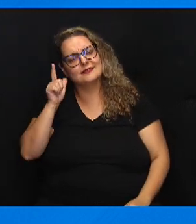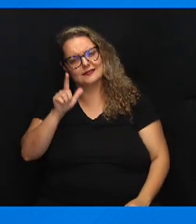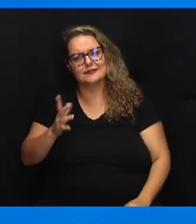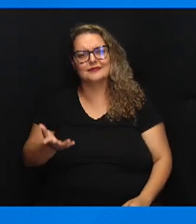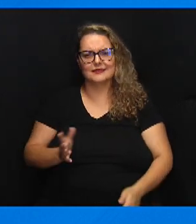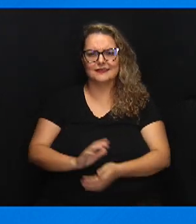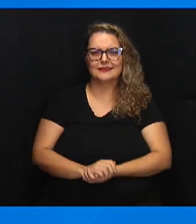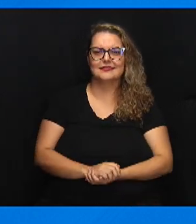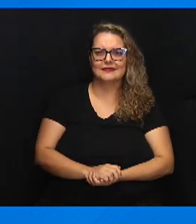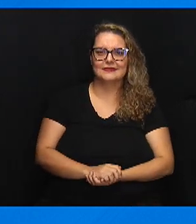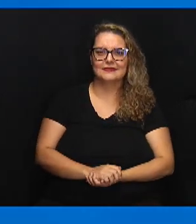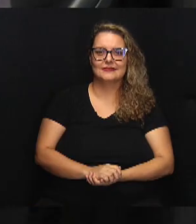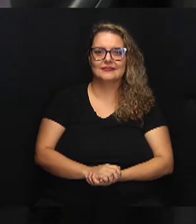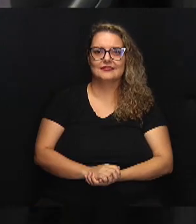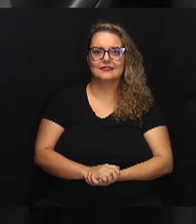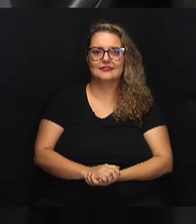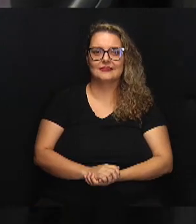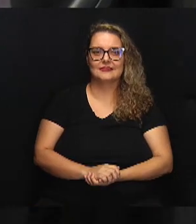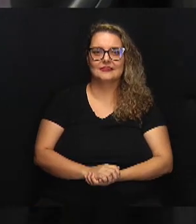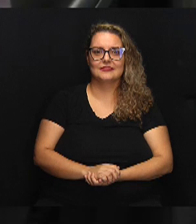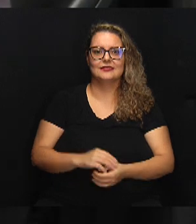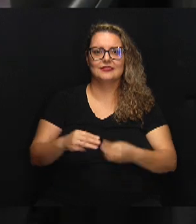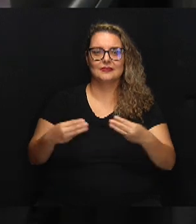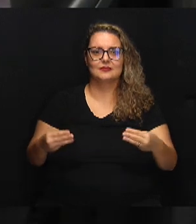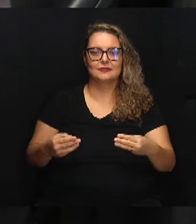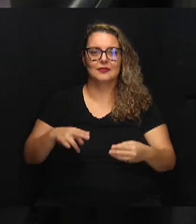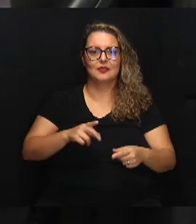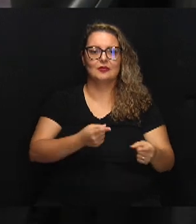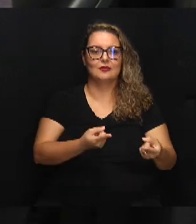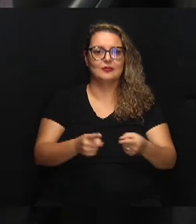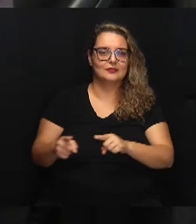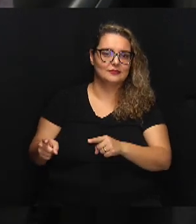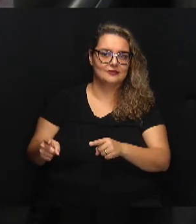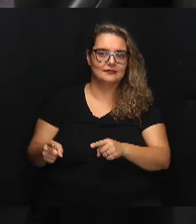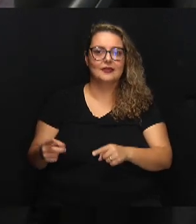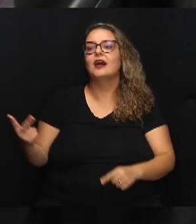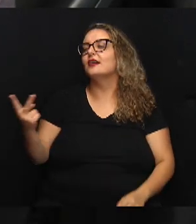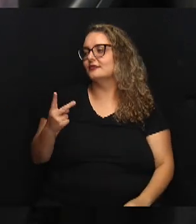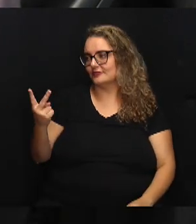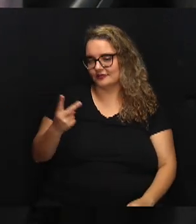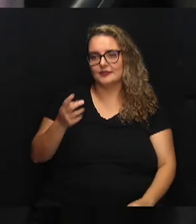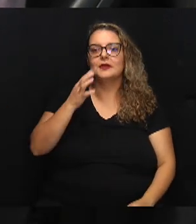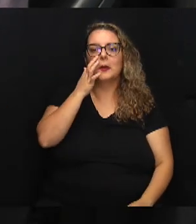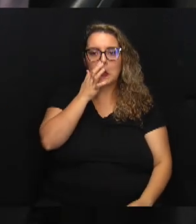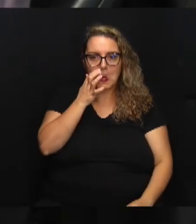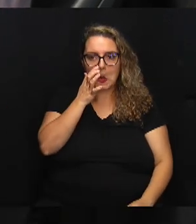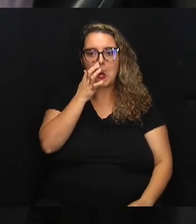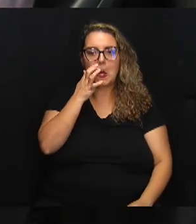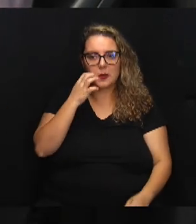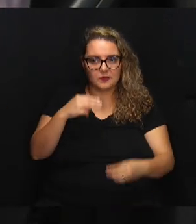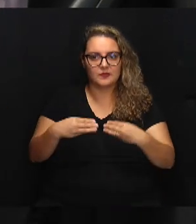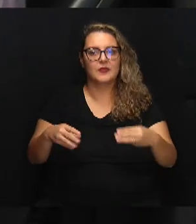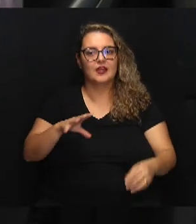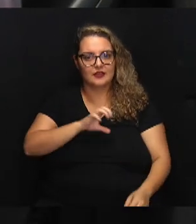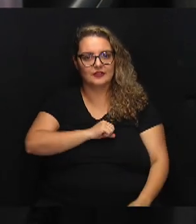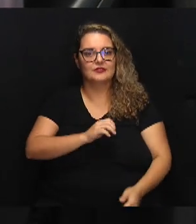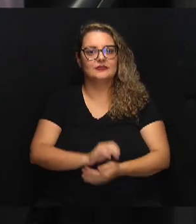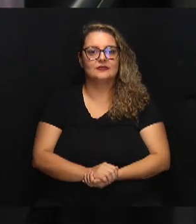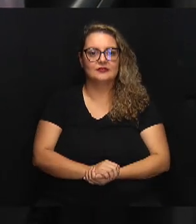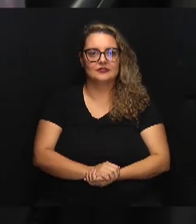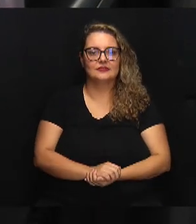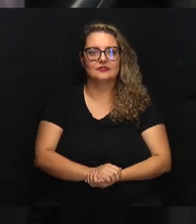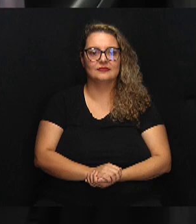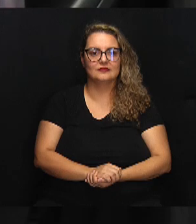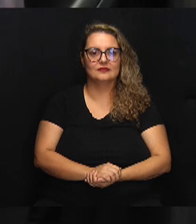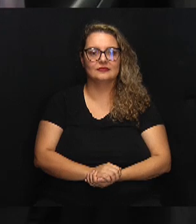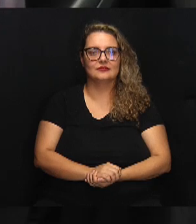sim. Olha, mas aí é o macarrão ou o churrasco? Qual é a sua preferência? Os dois? Eu gosto de fazer macarrão também. E a gente também